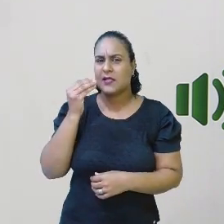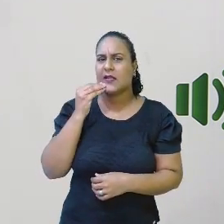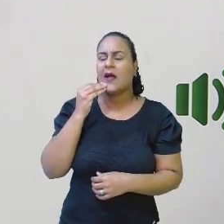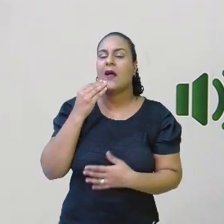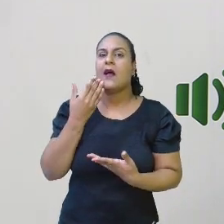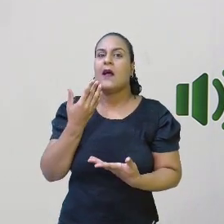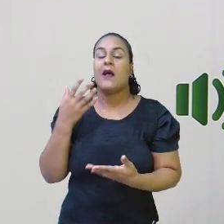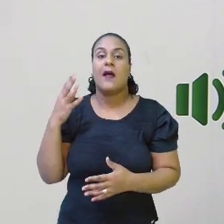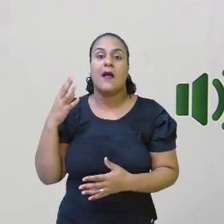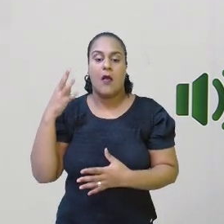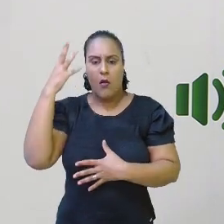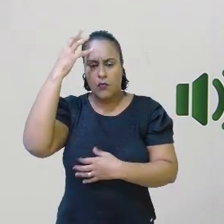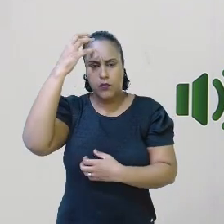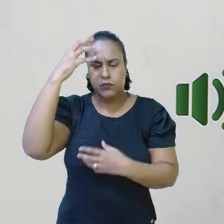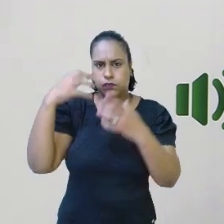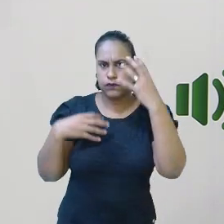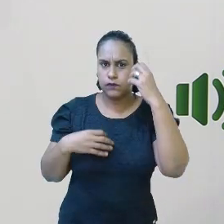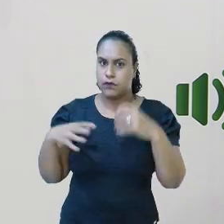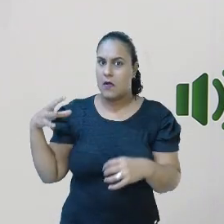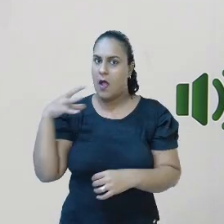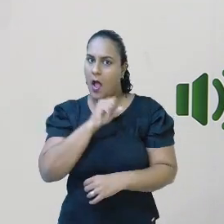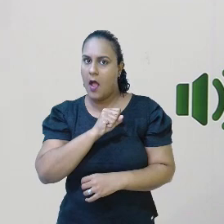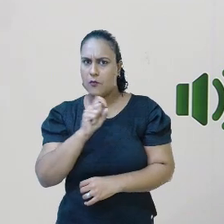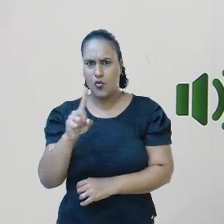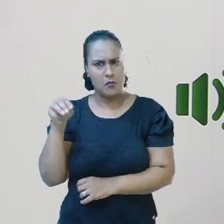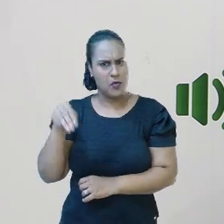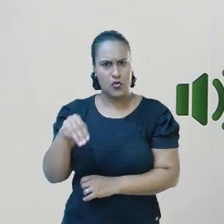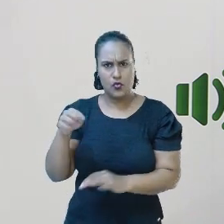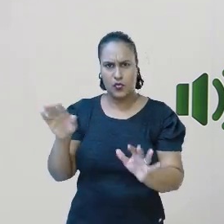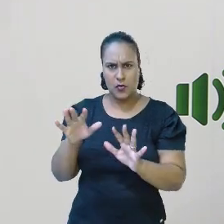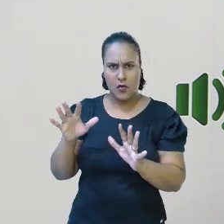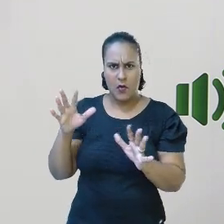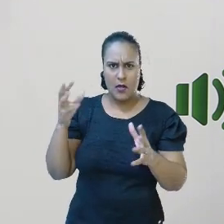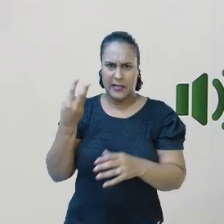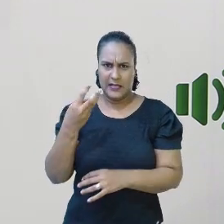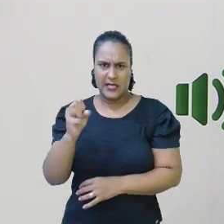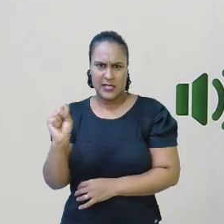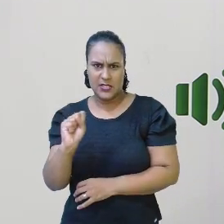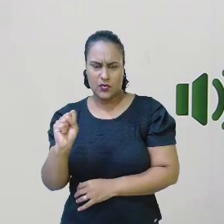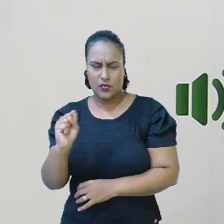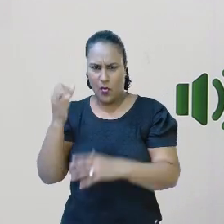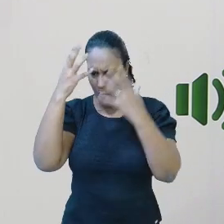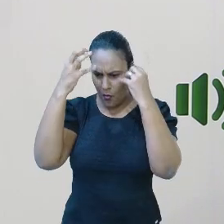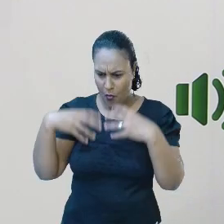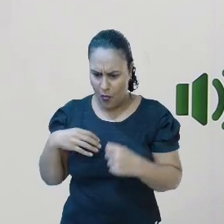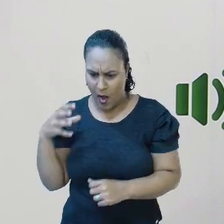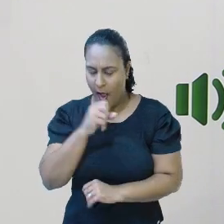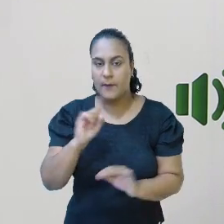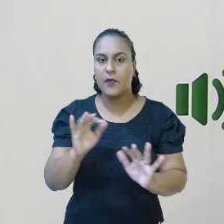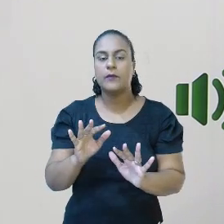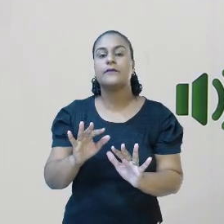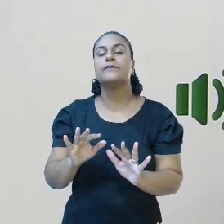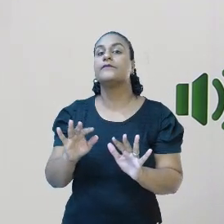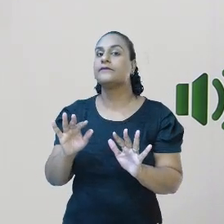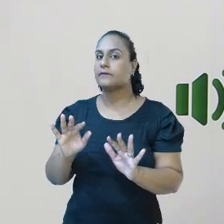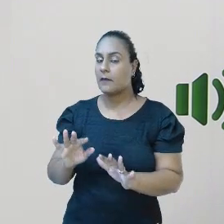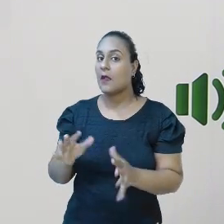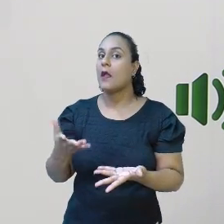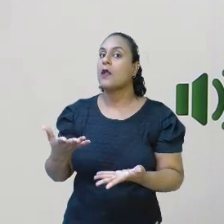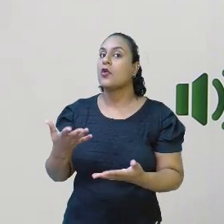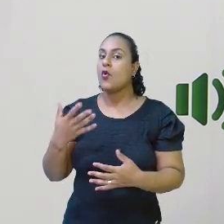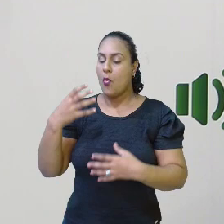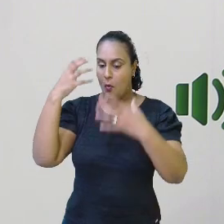o mais rápido possível. Agora, claro, não é 1 minuto, não vai ser 30 segundos, não. Nós vamos tomar um banho correto, de maneira